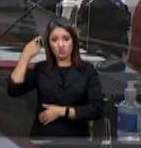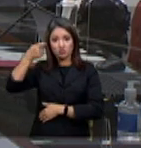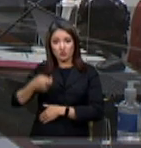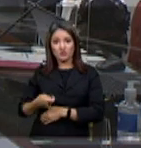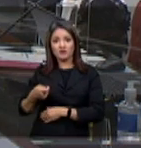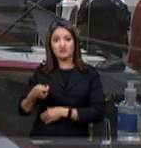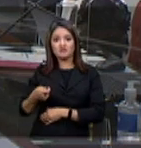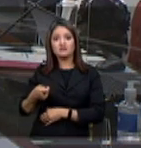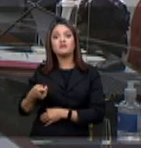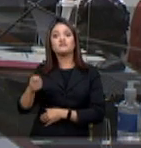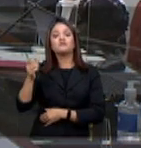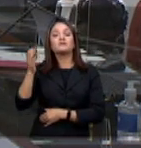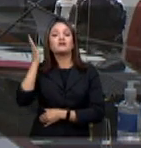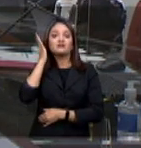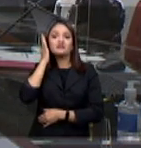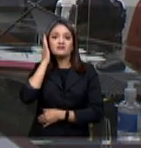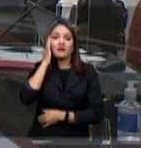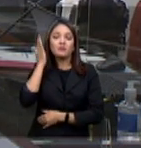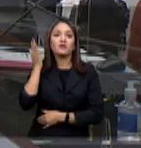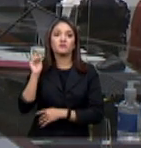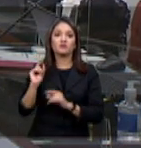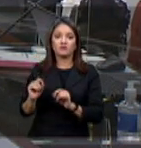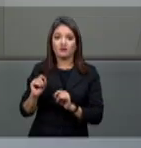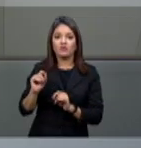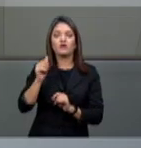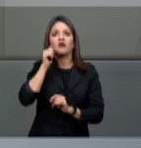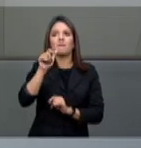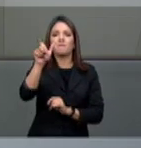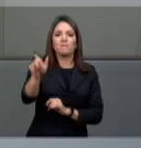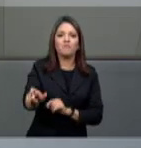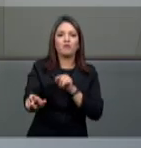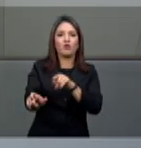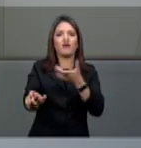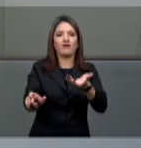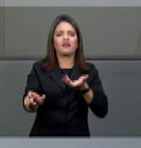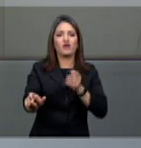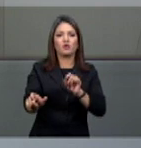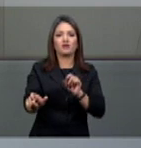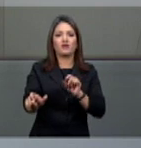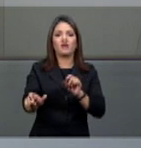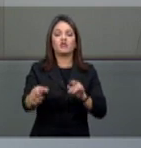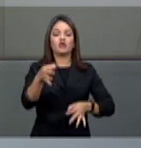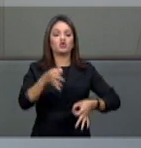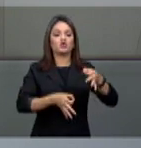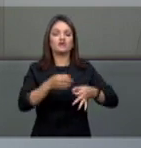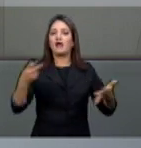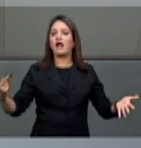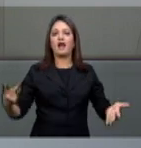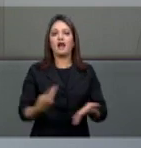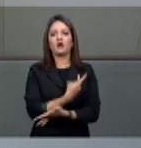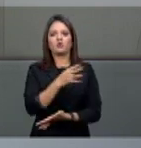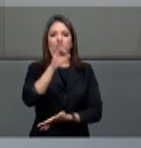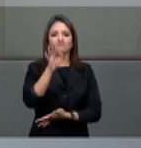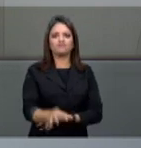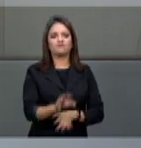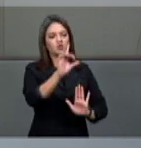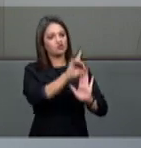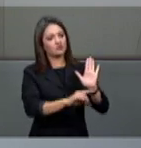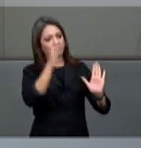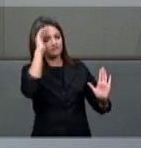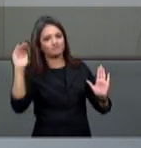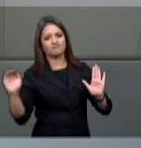saibamos que o que a dona essa senhora quer é exatamente que a justiça de Venha na forma de um o